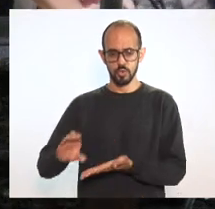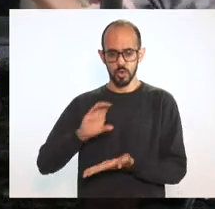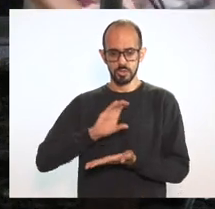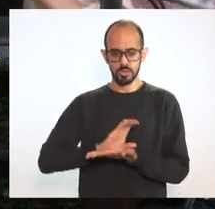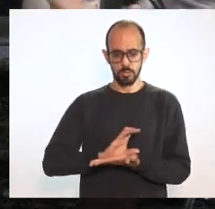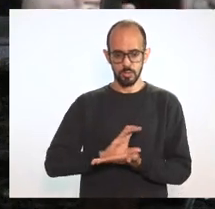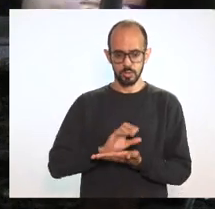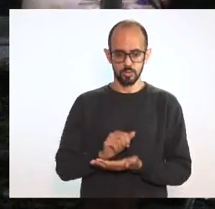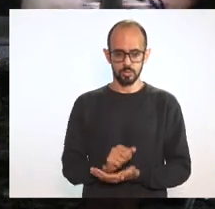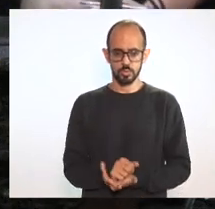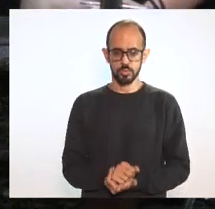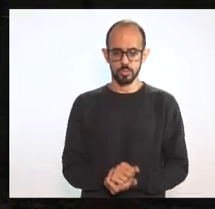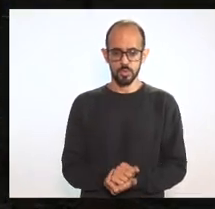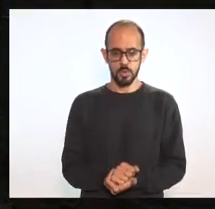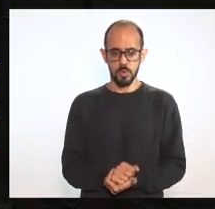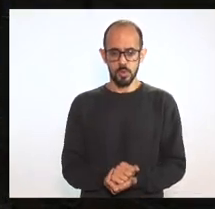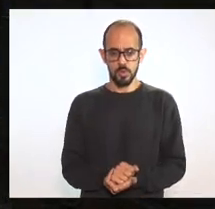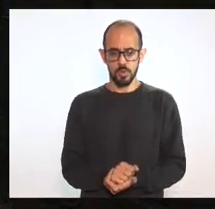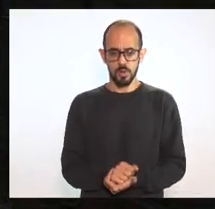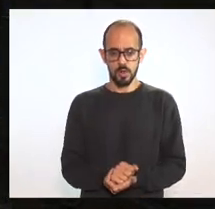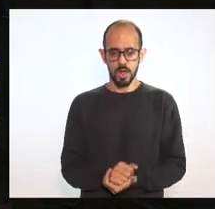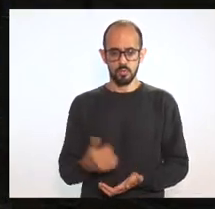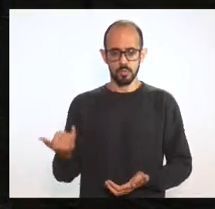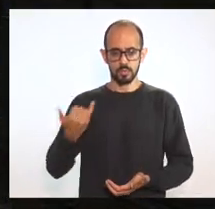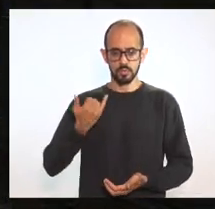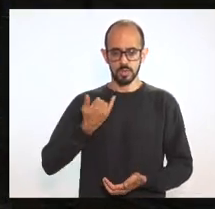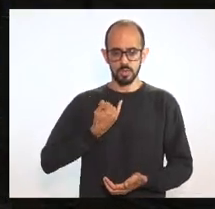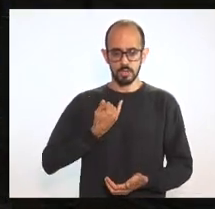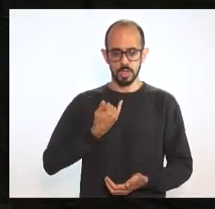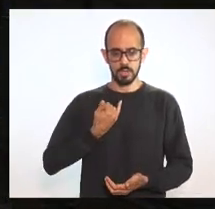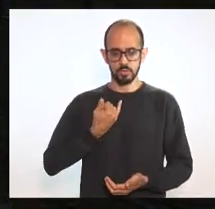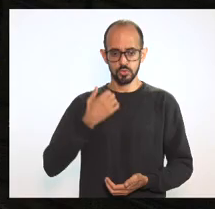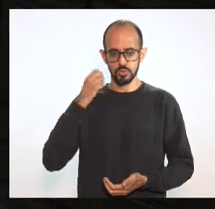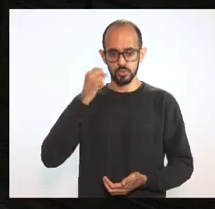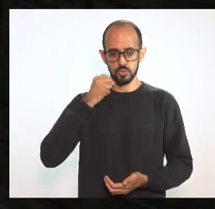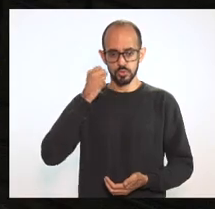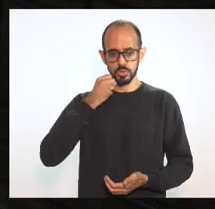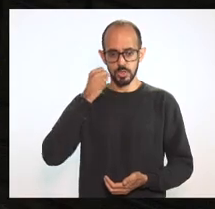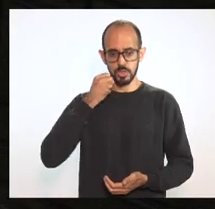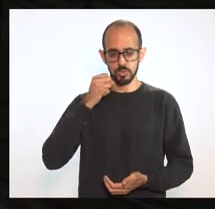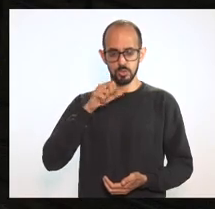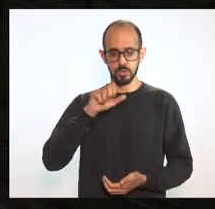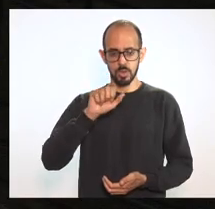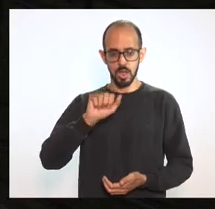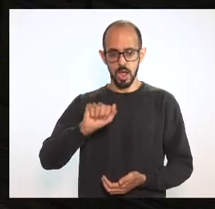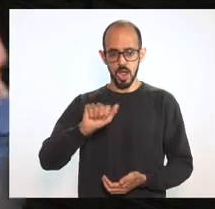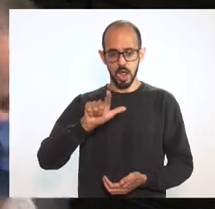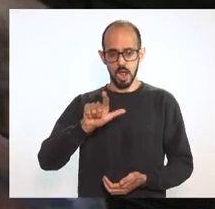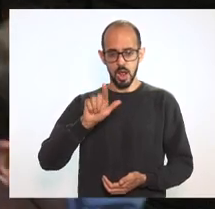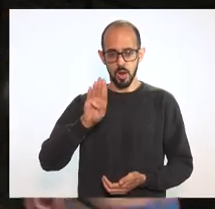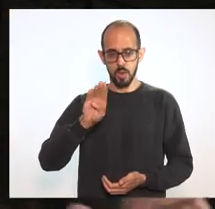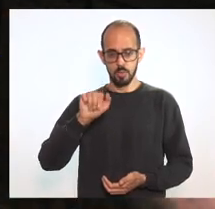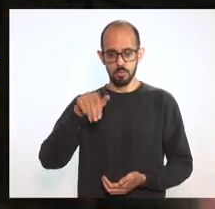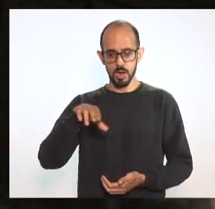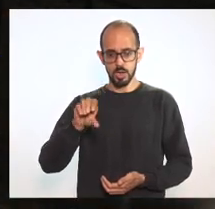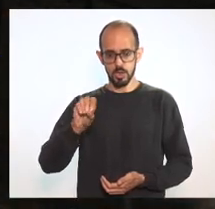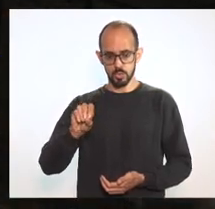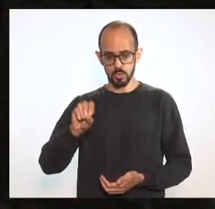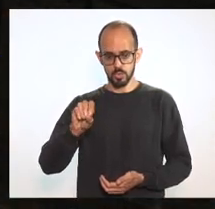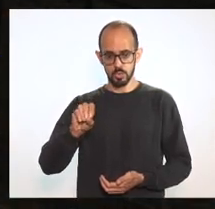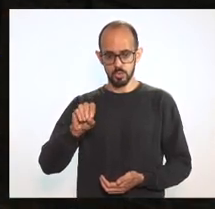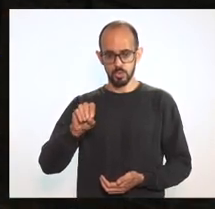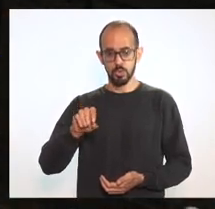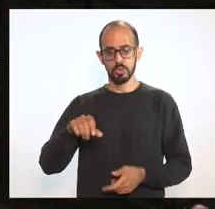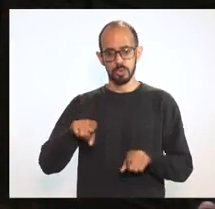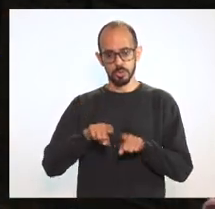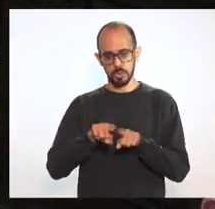O presidente, acabamos de receber o comunicado aqui que o senador Major Olímpio, de São Paulo, do PSL, acabou de falecer de Covid.